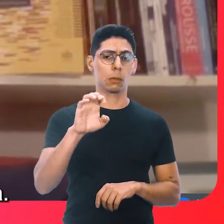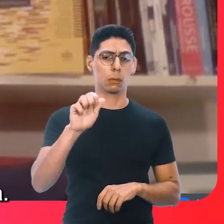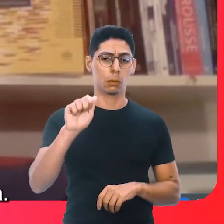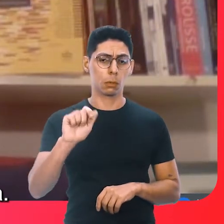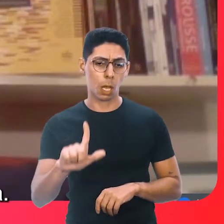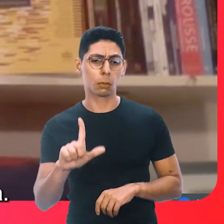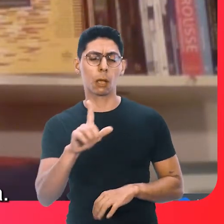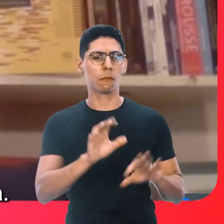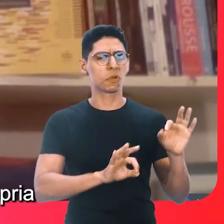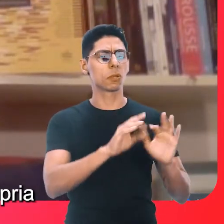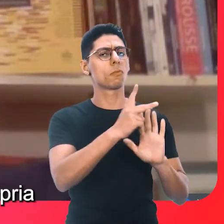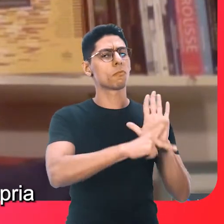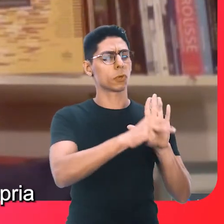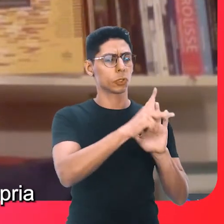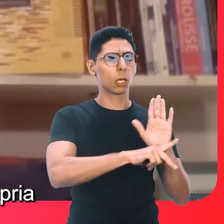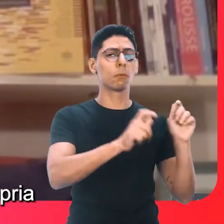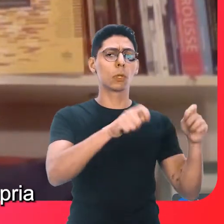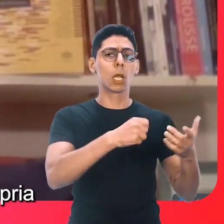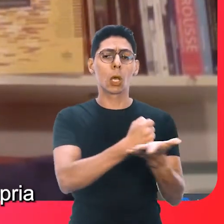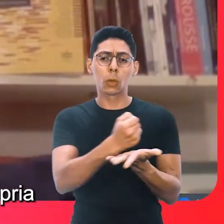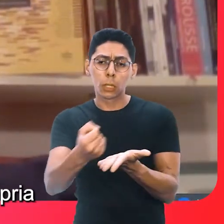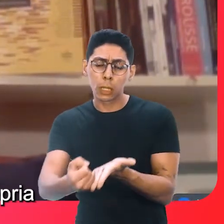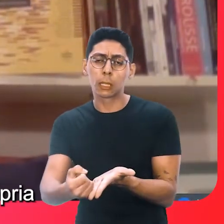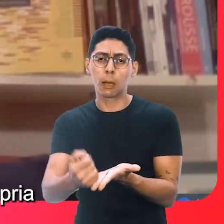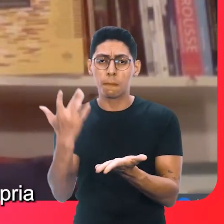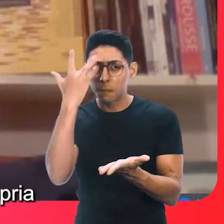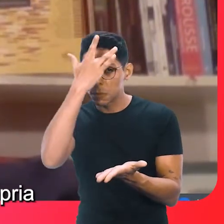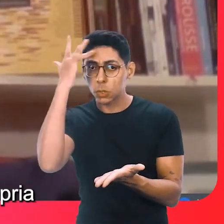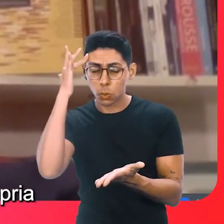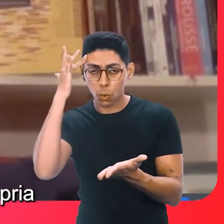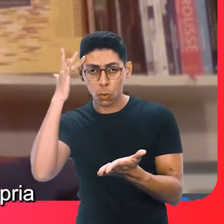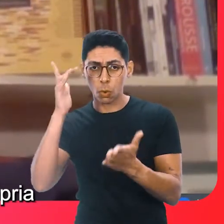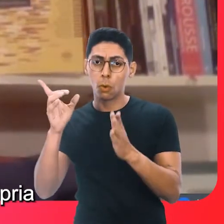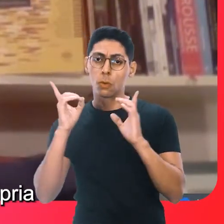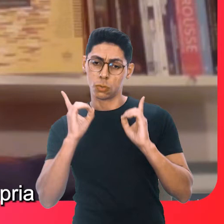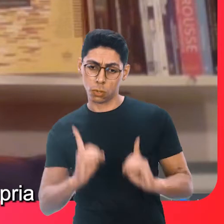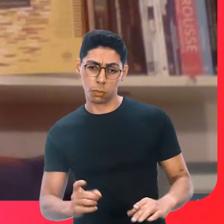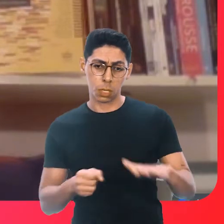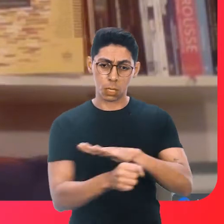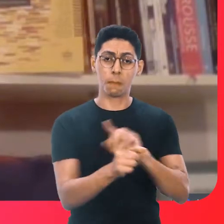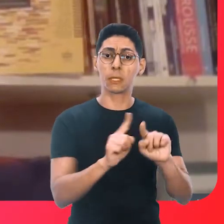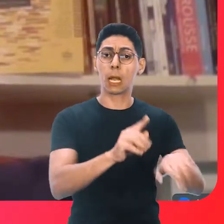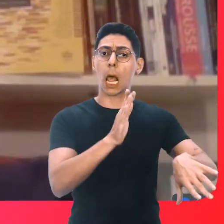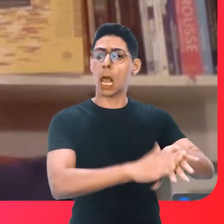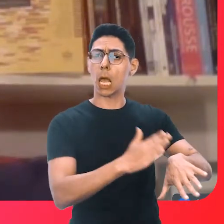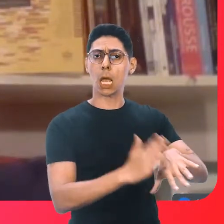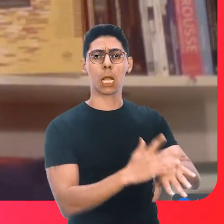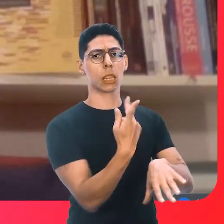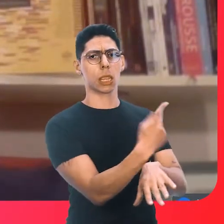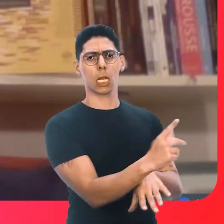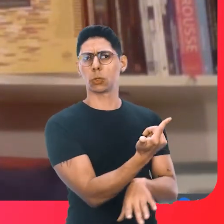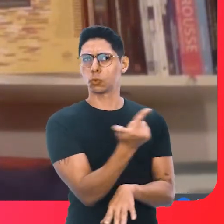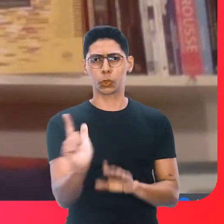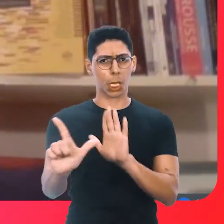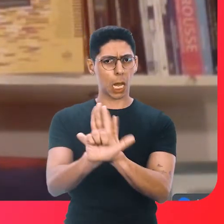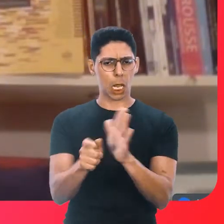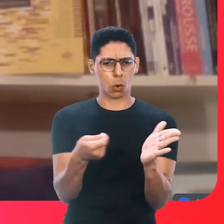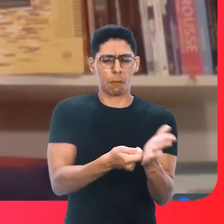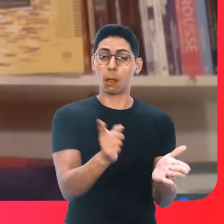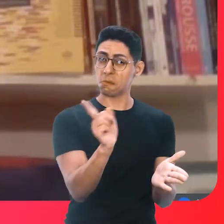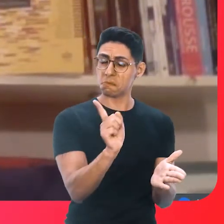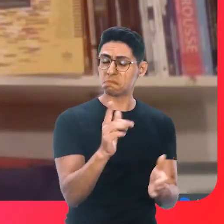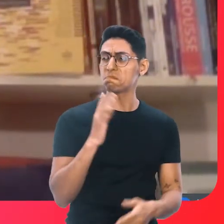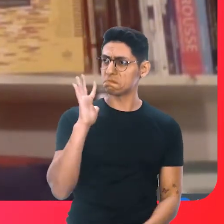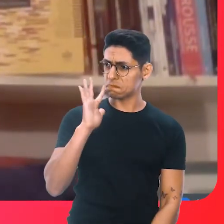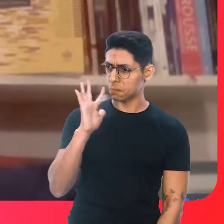contratar pessoas com deficiência. Isso sem a lei de cotas, não existia lei de cotas, foi uma iniciativa própria do Banco Real. E aí eu fui até